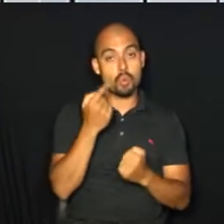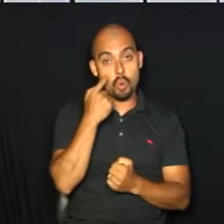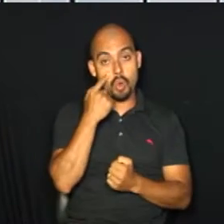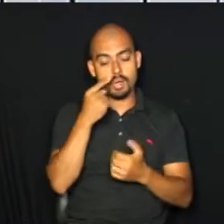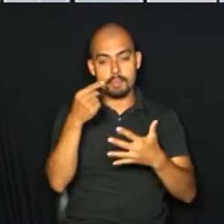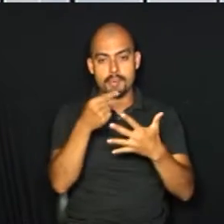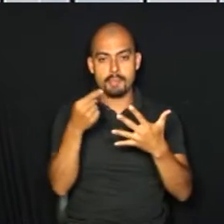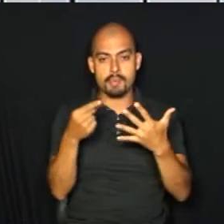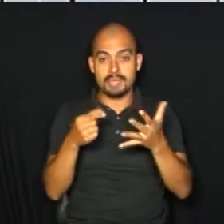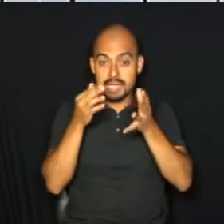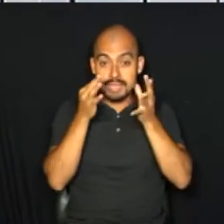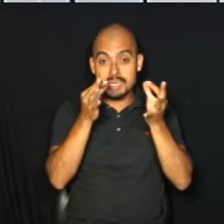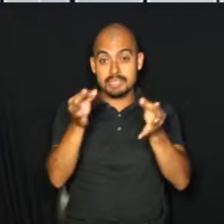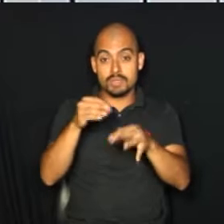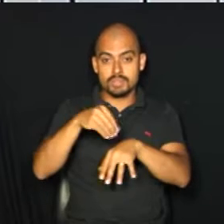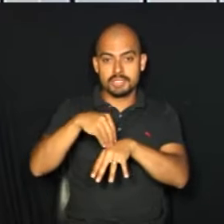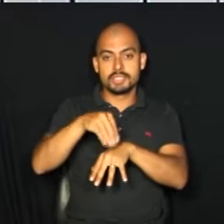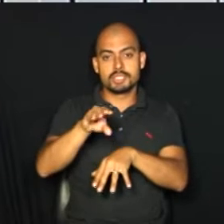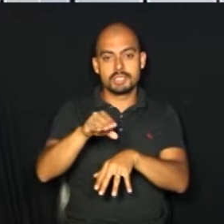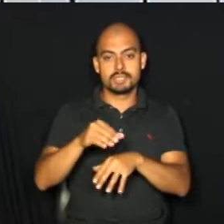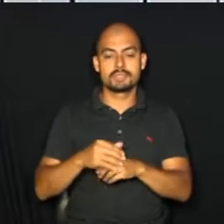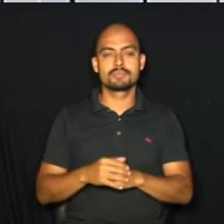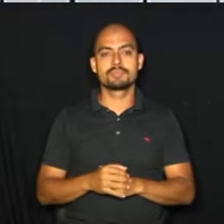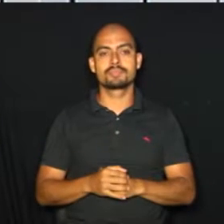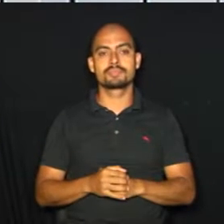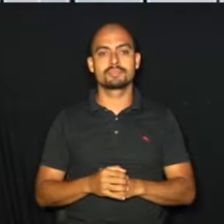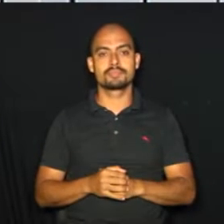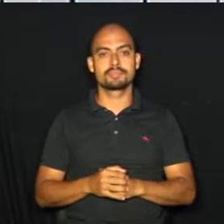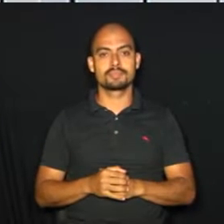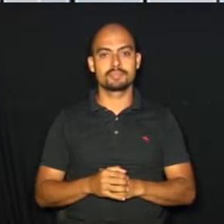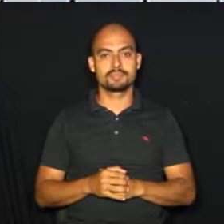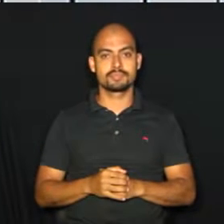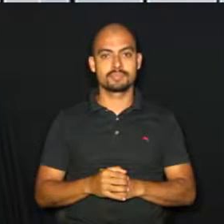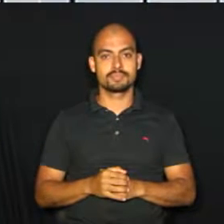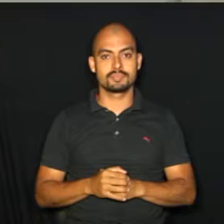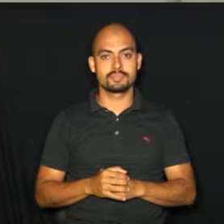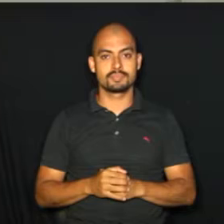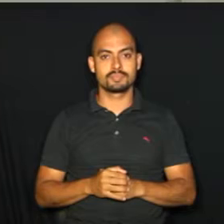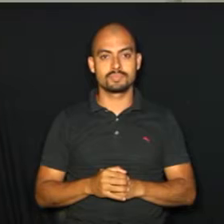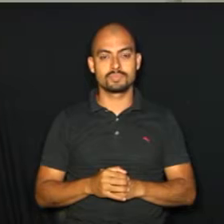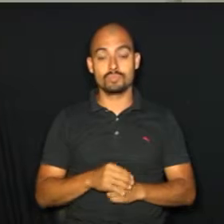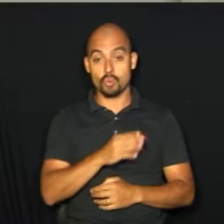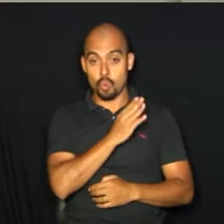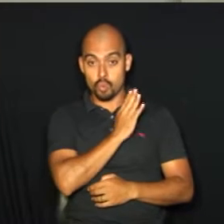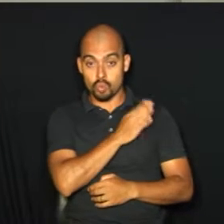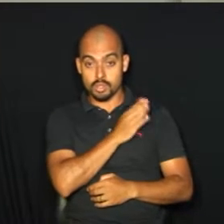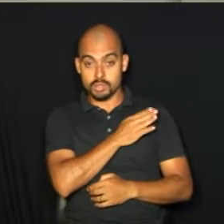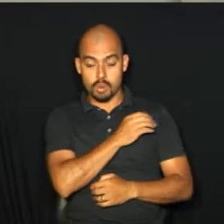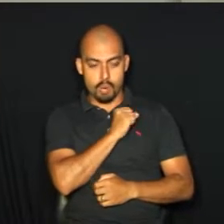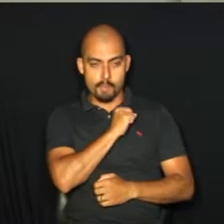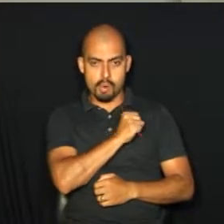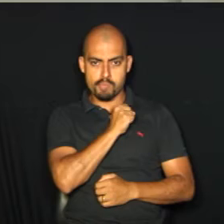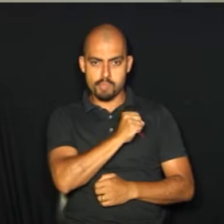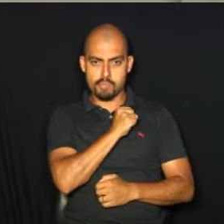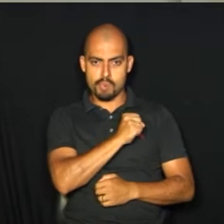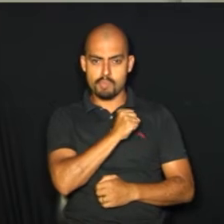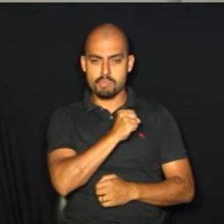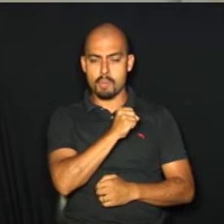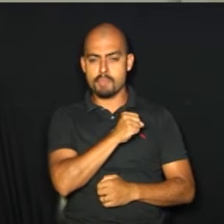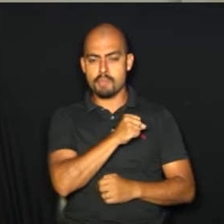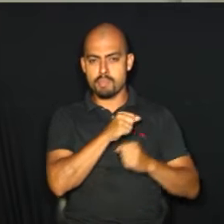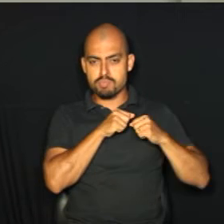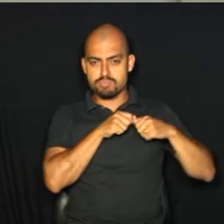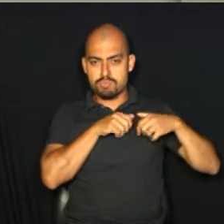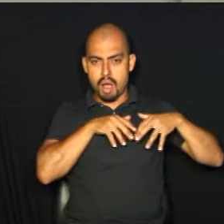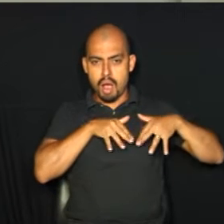confira atentamente as dicas deste especialista e o coração é uma bomba eletromecânica que trabalha de forma